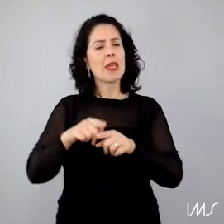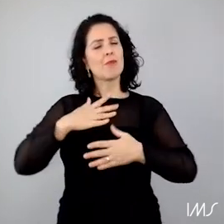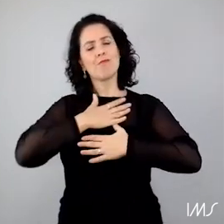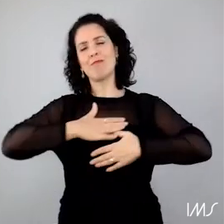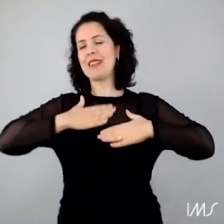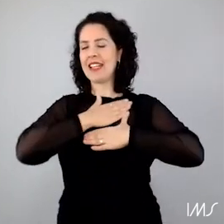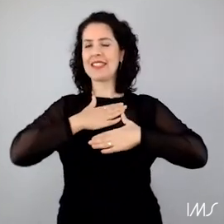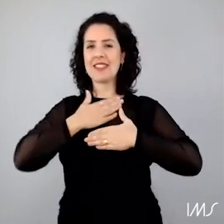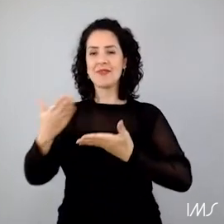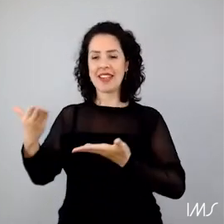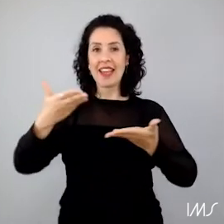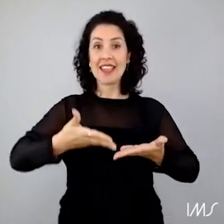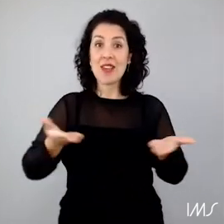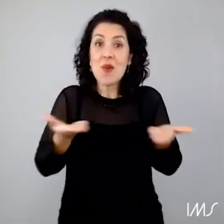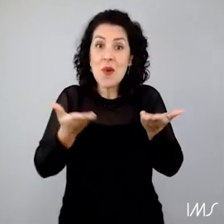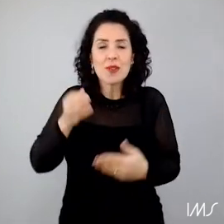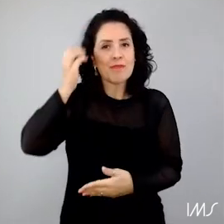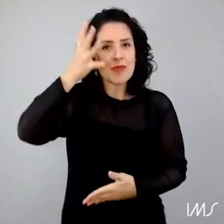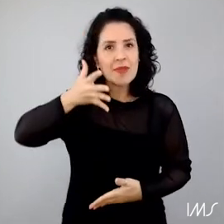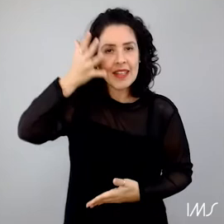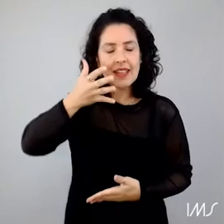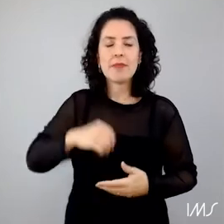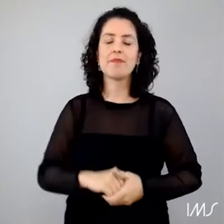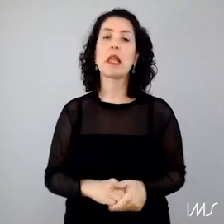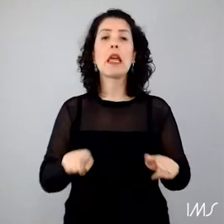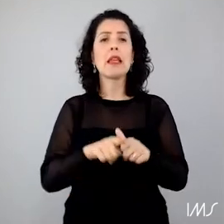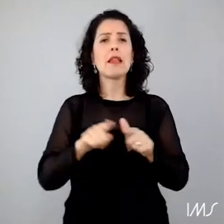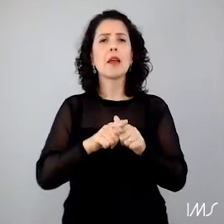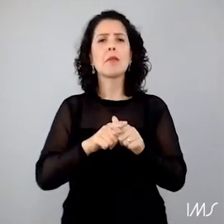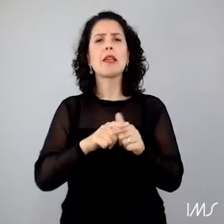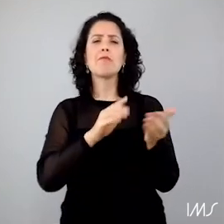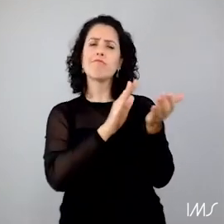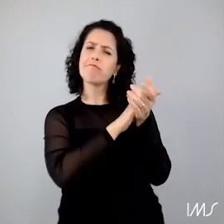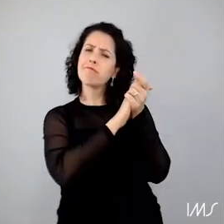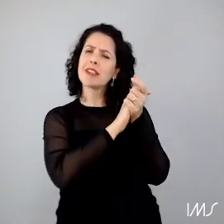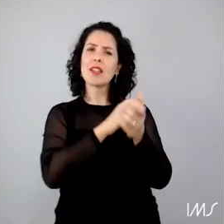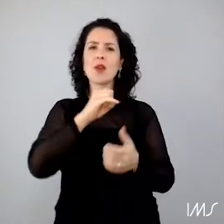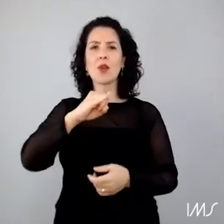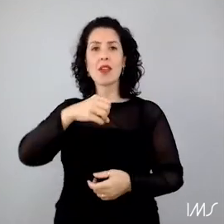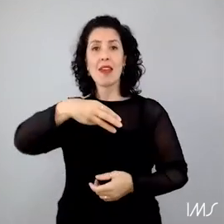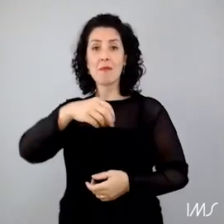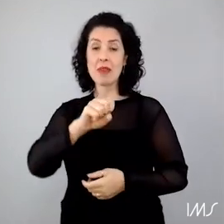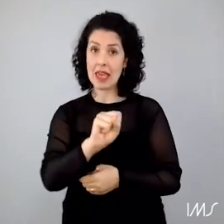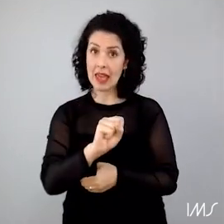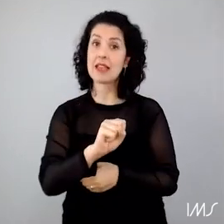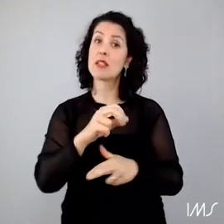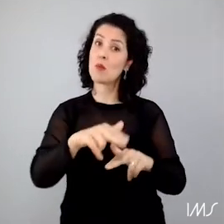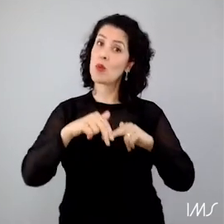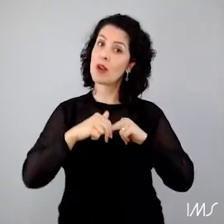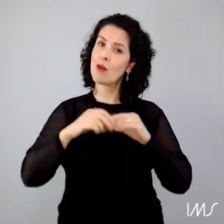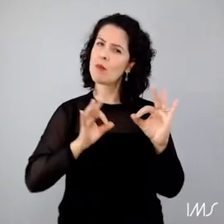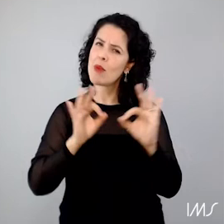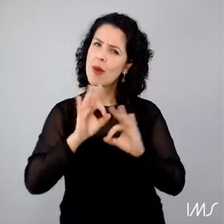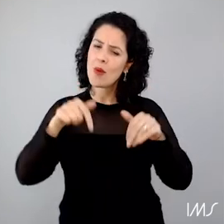um prazer enorme de estar aqui com vocês. Meus cumprimentos ao Instituto Moreira Salles pela iniciativa desse